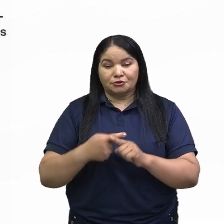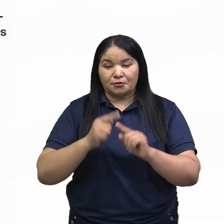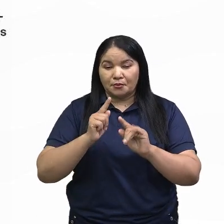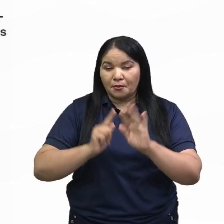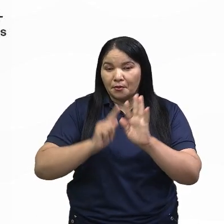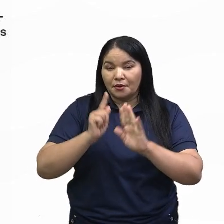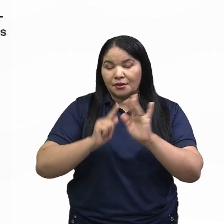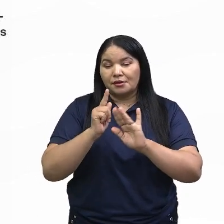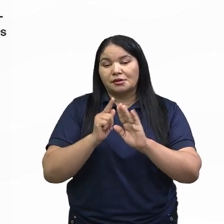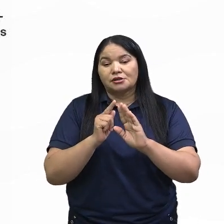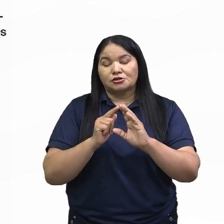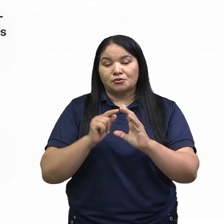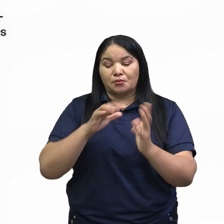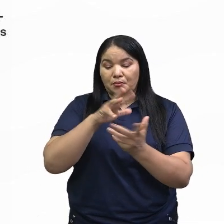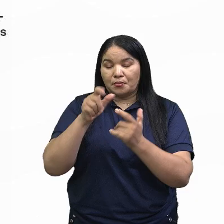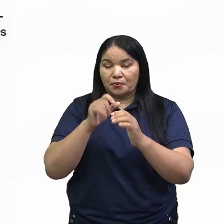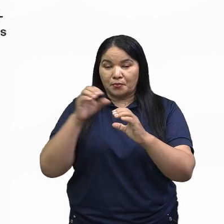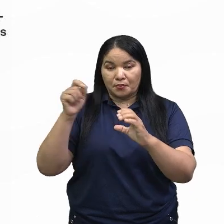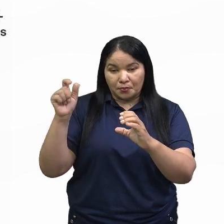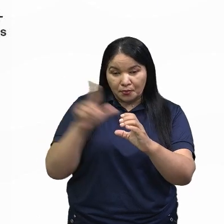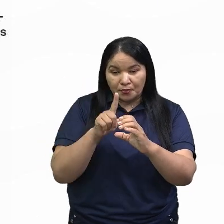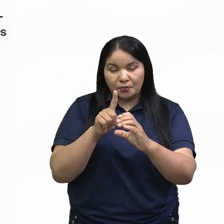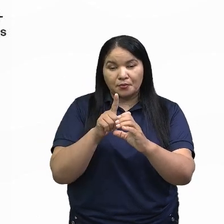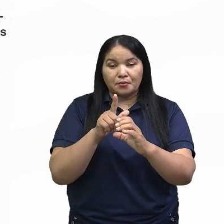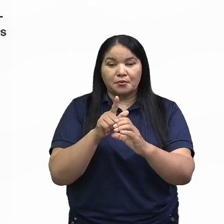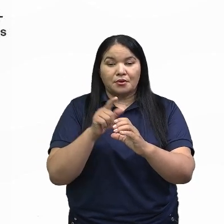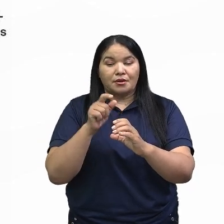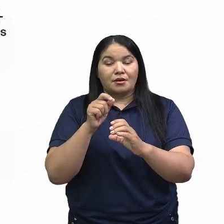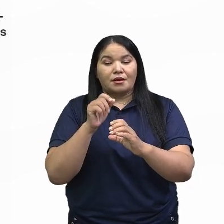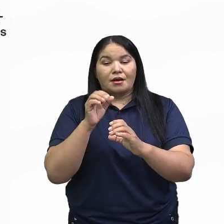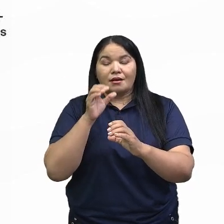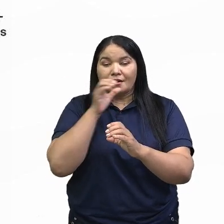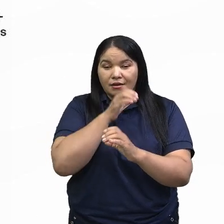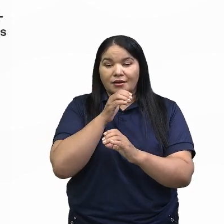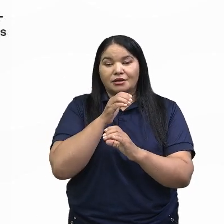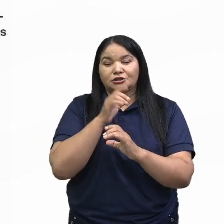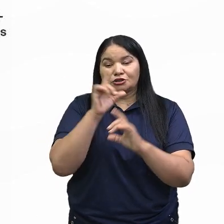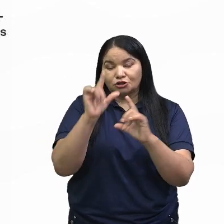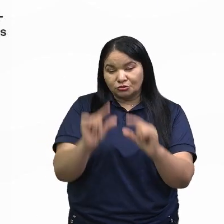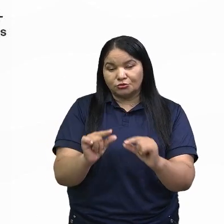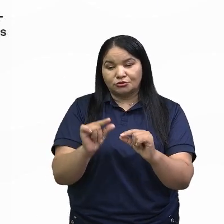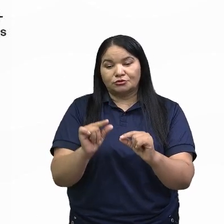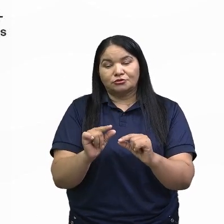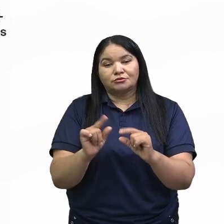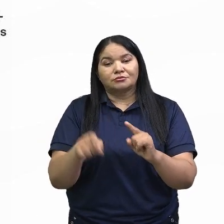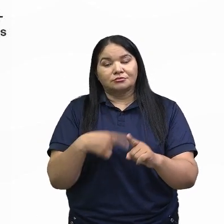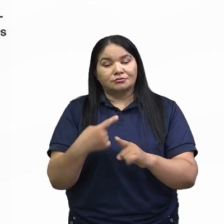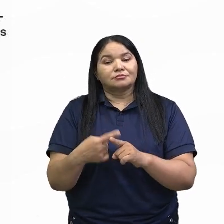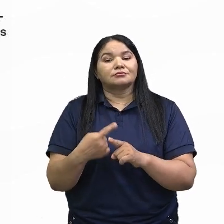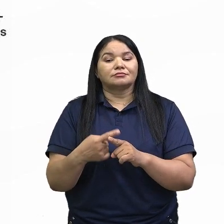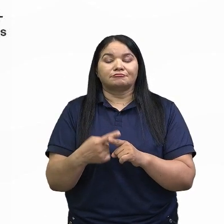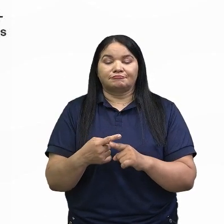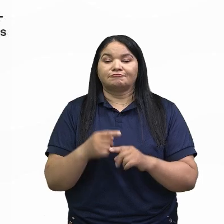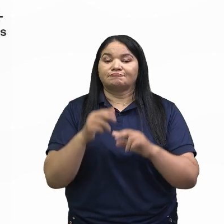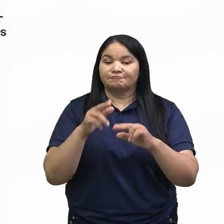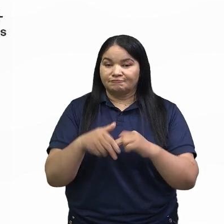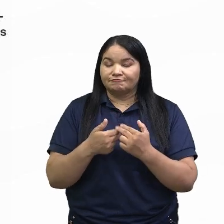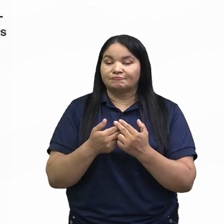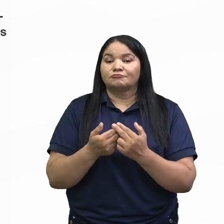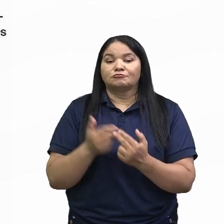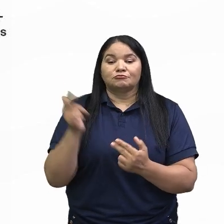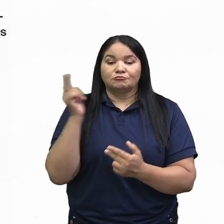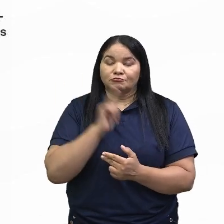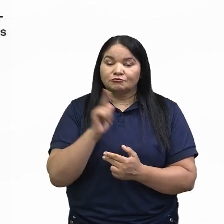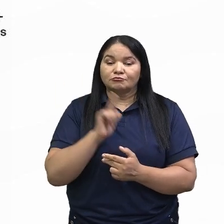de efeito estufa que as fontes fósseis e, por isso, estão conseguindo